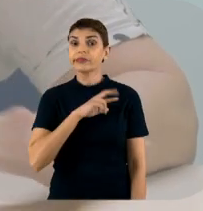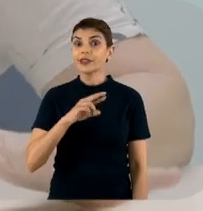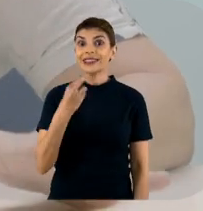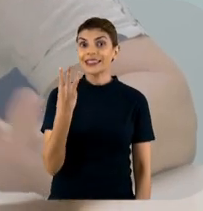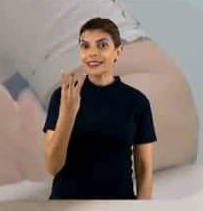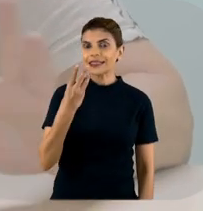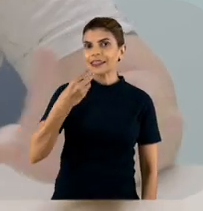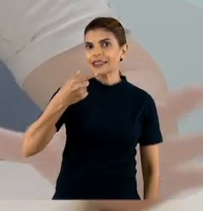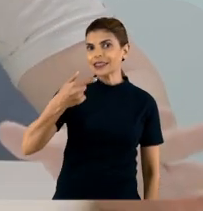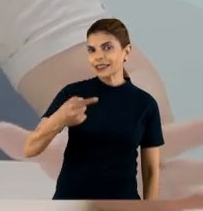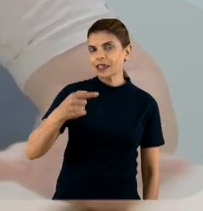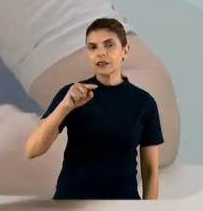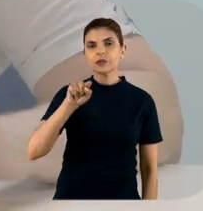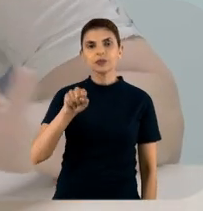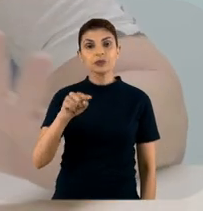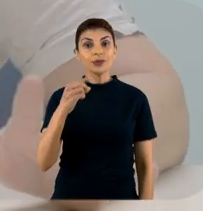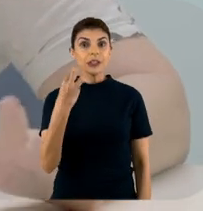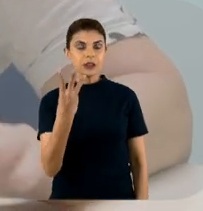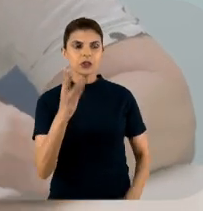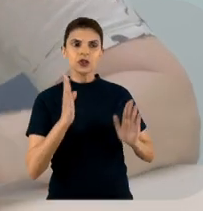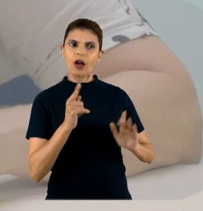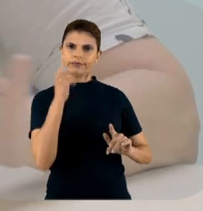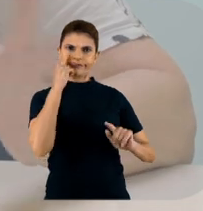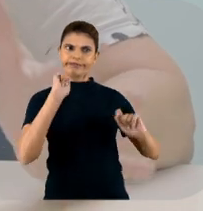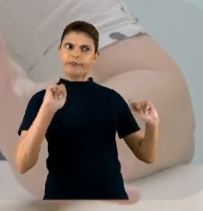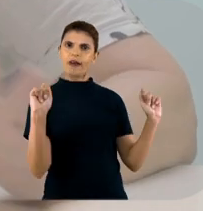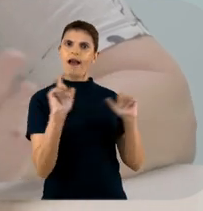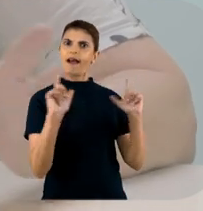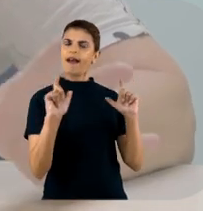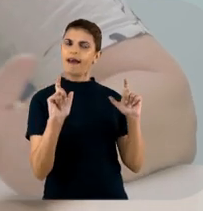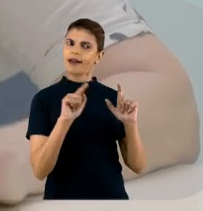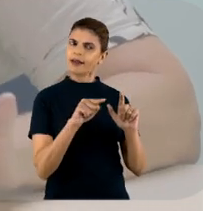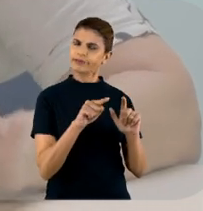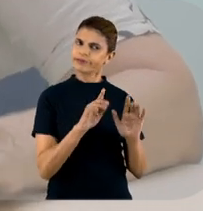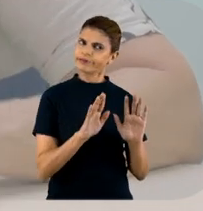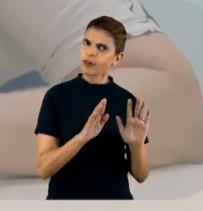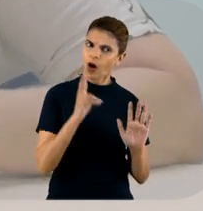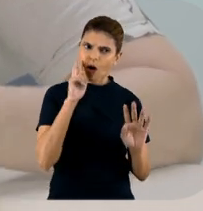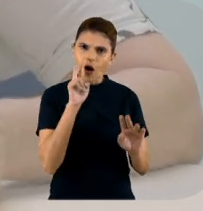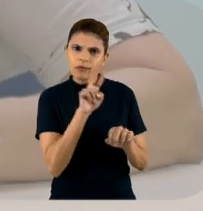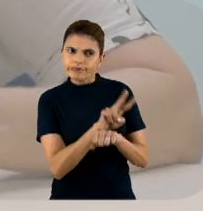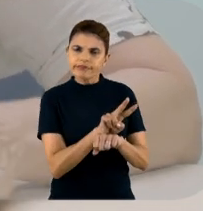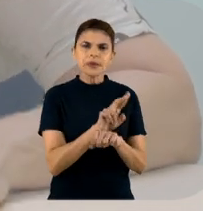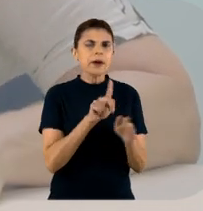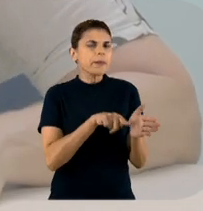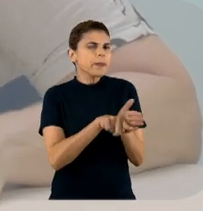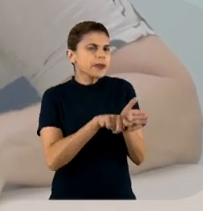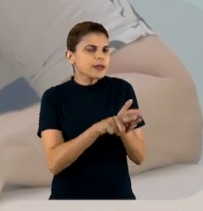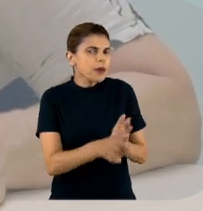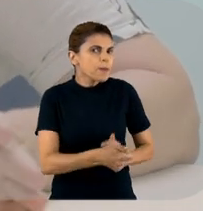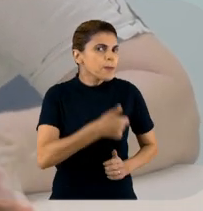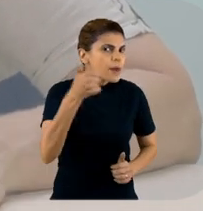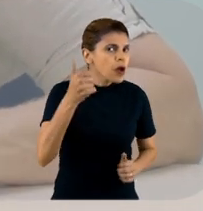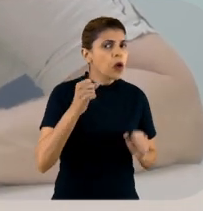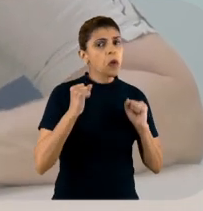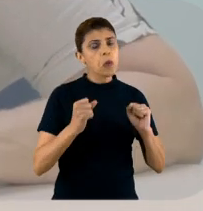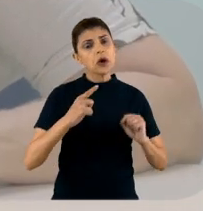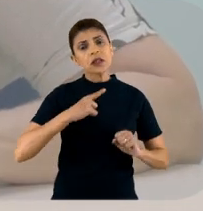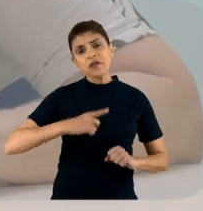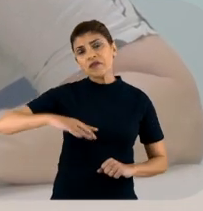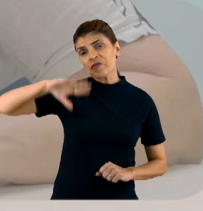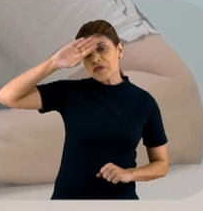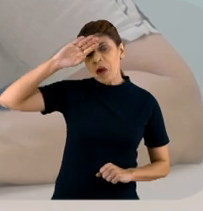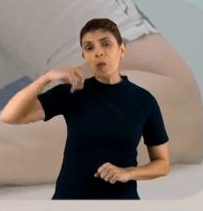37.3 a gente já acende o sinal de alerta e e tende a pesquisar melhor se essa pessoa pode ou não tá